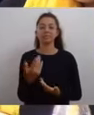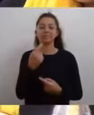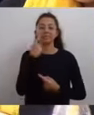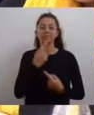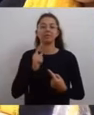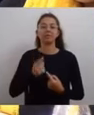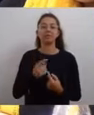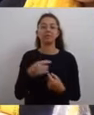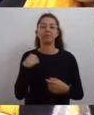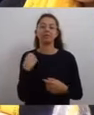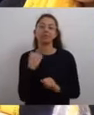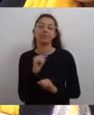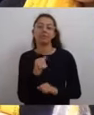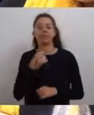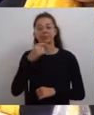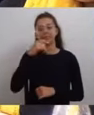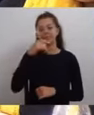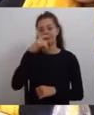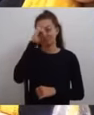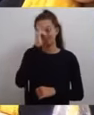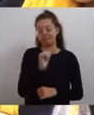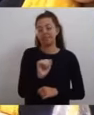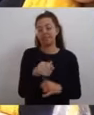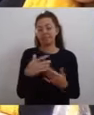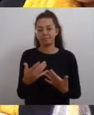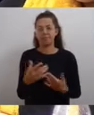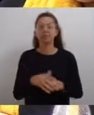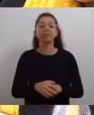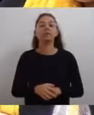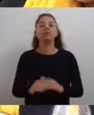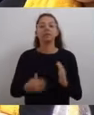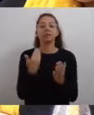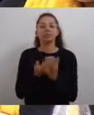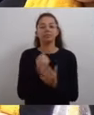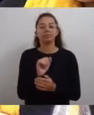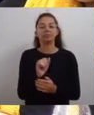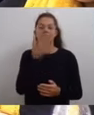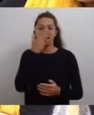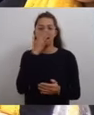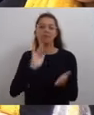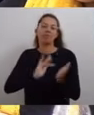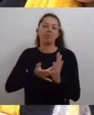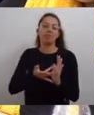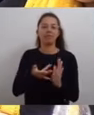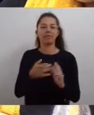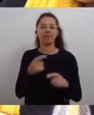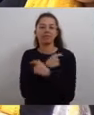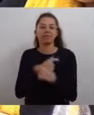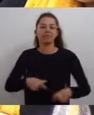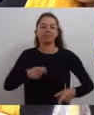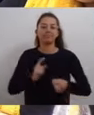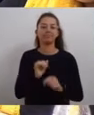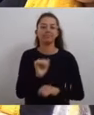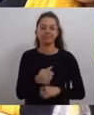funcionários. Esta proposta, para quem não acompanhou, parece uma novela mexicana. Foi agendada pela primeira vez para a reunião